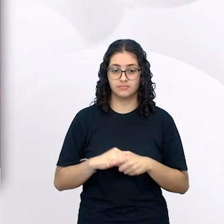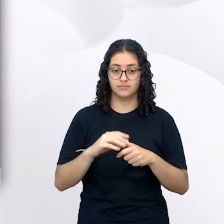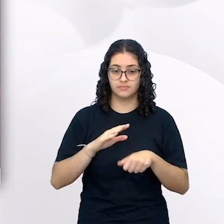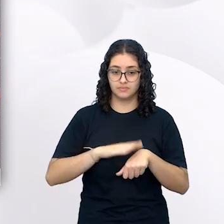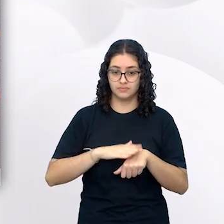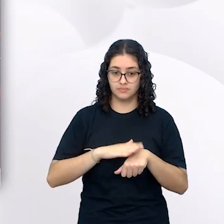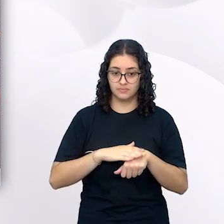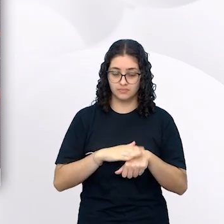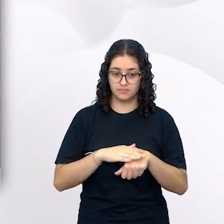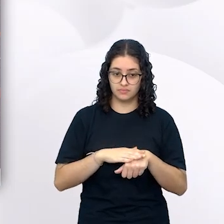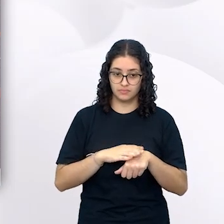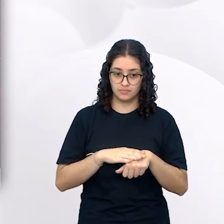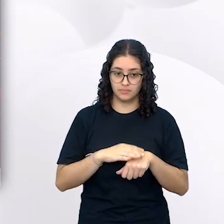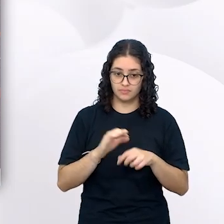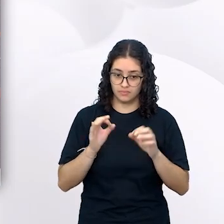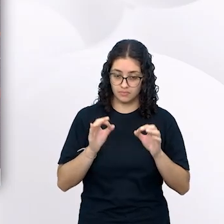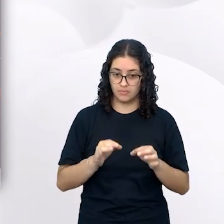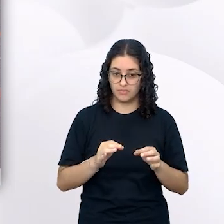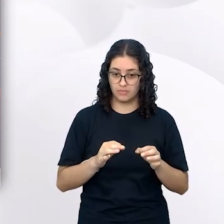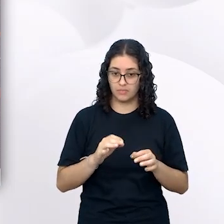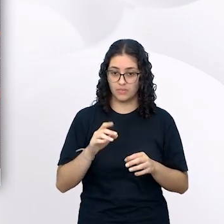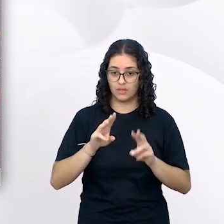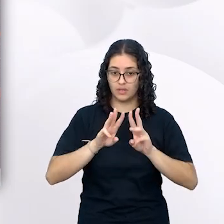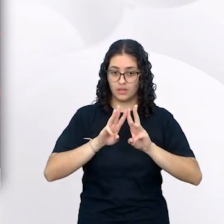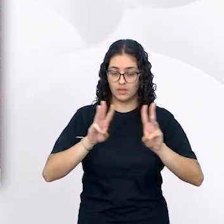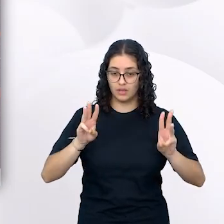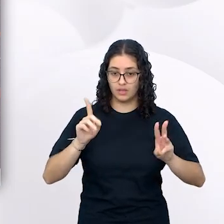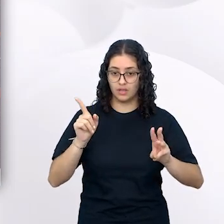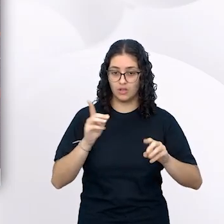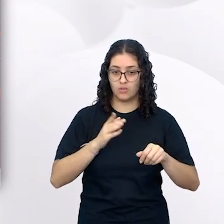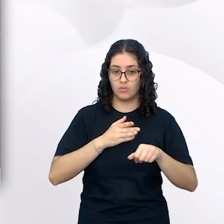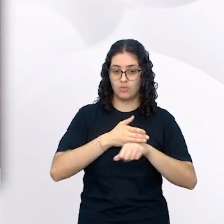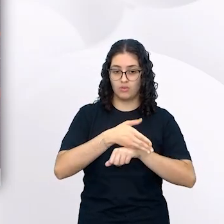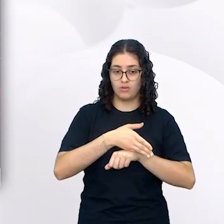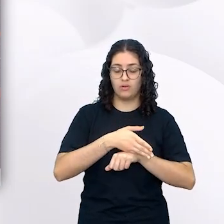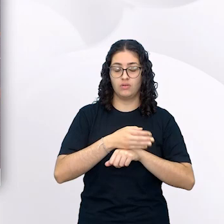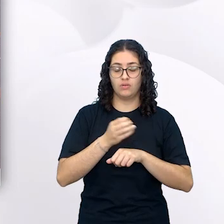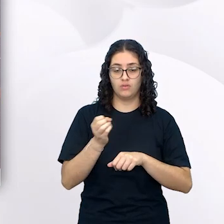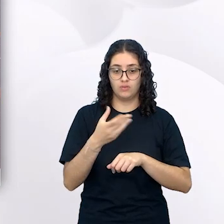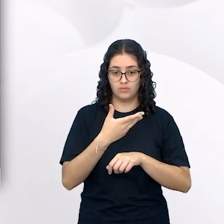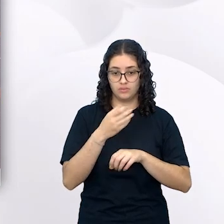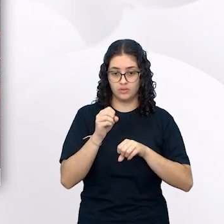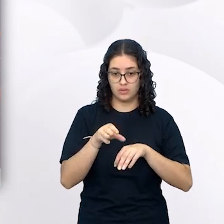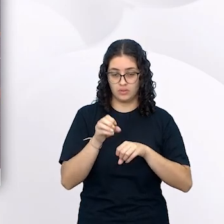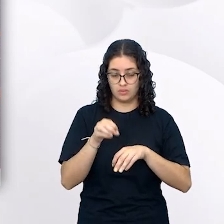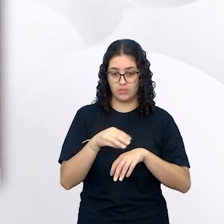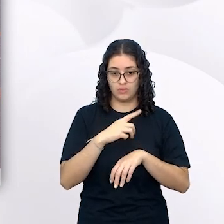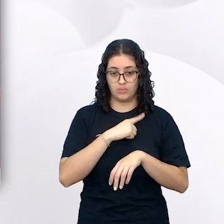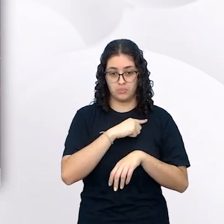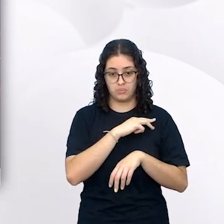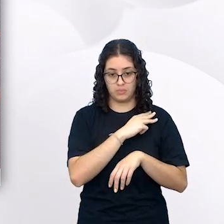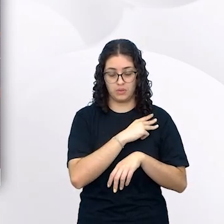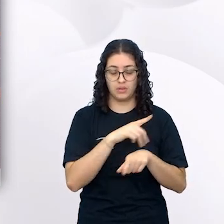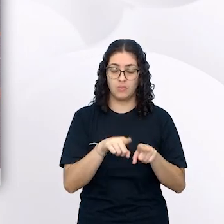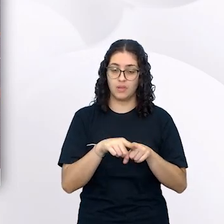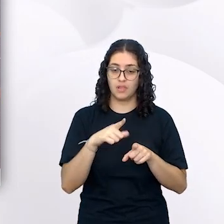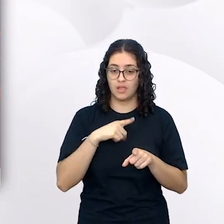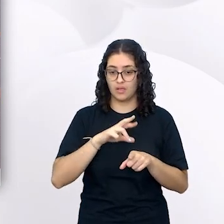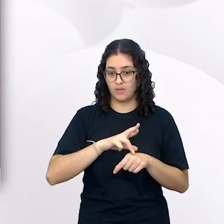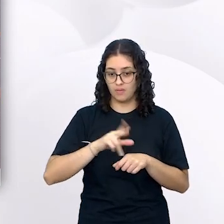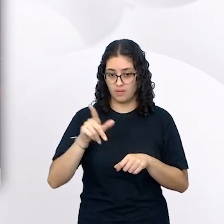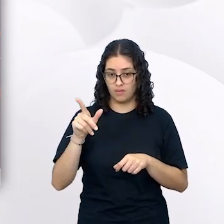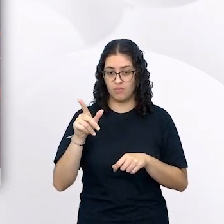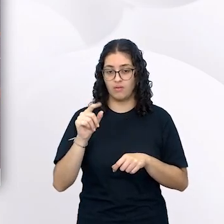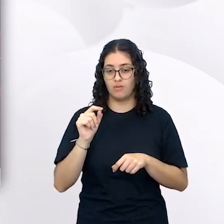fazendo esse acesso aí no site, né, do novo ensino médio, né, Kimie? Isso. E você pode também acessar do outro modo, que